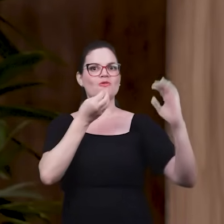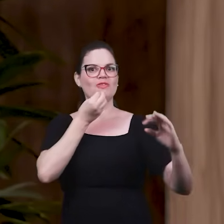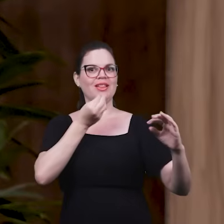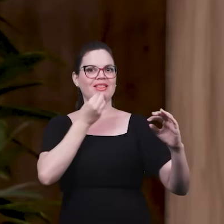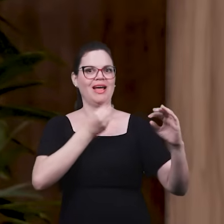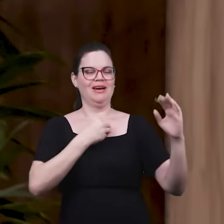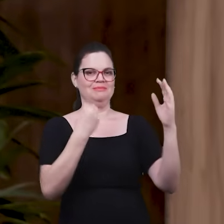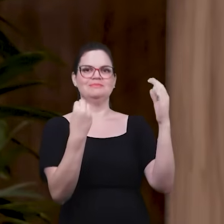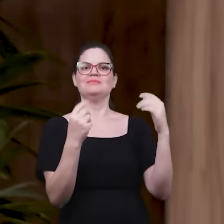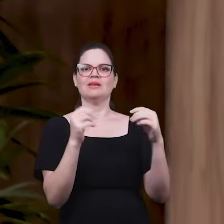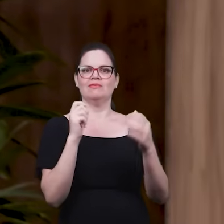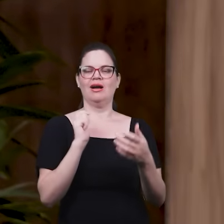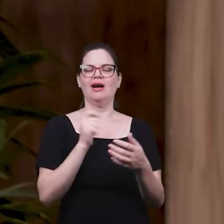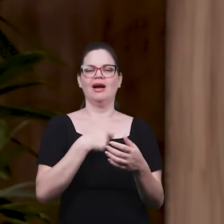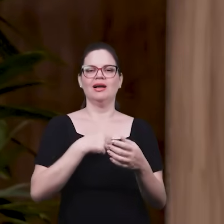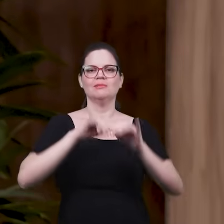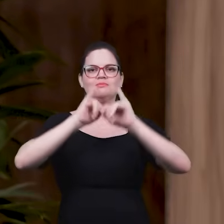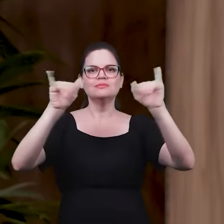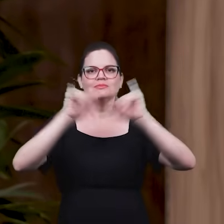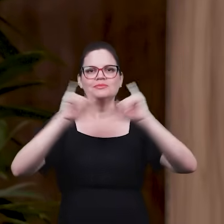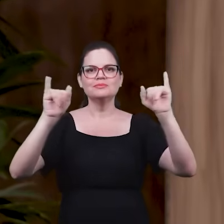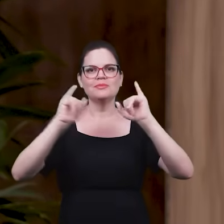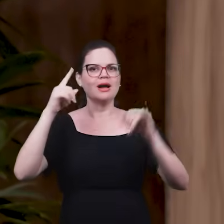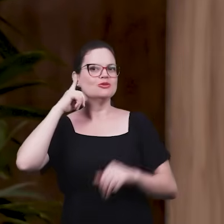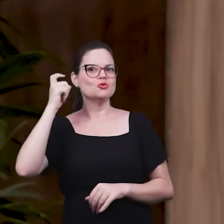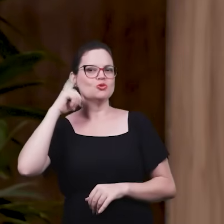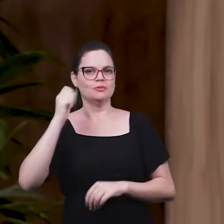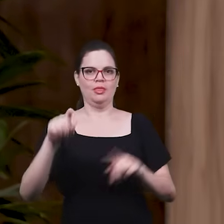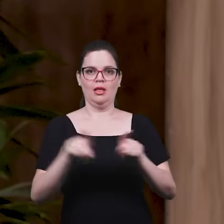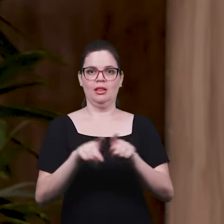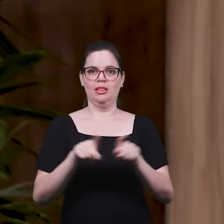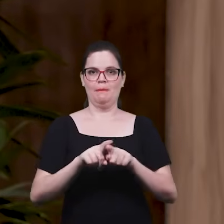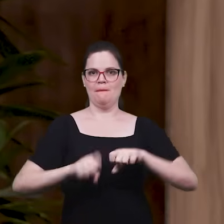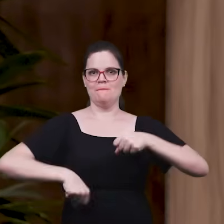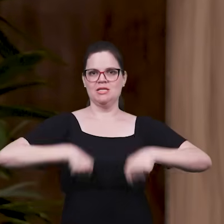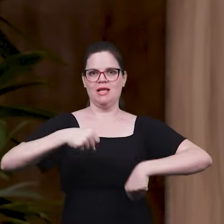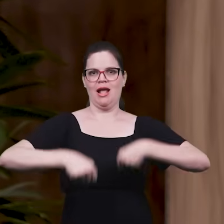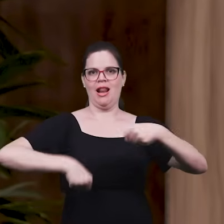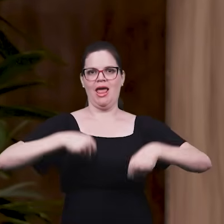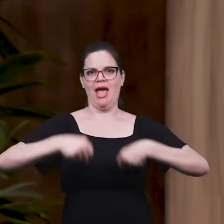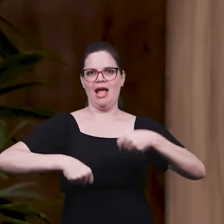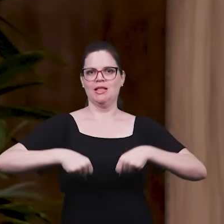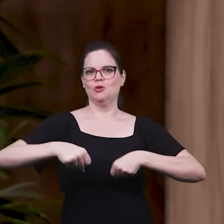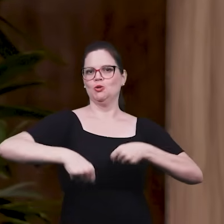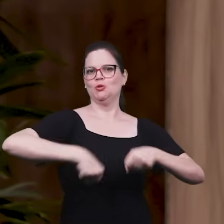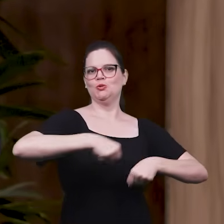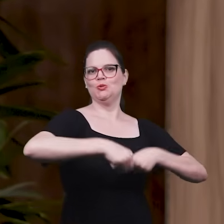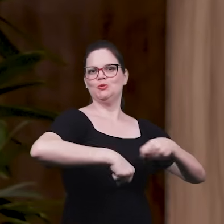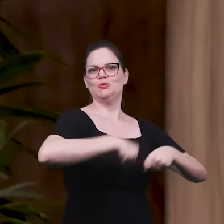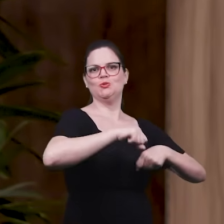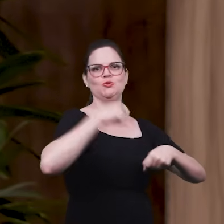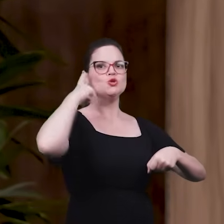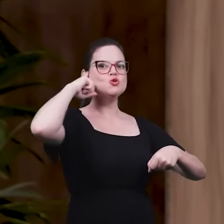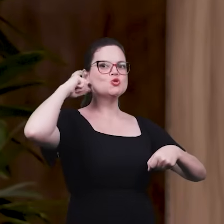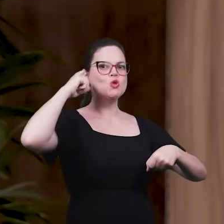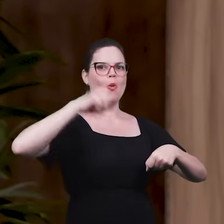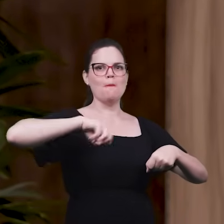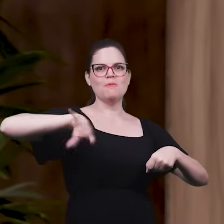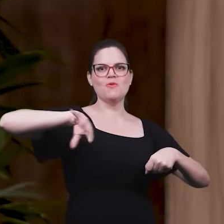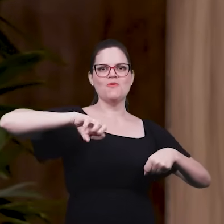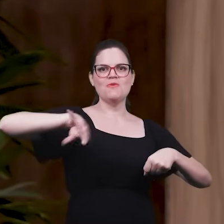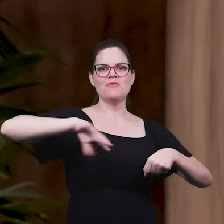rádios. Também igrejas vão colocar carros de som, bicicletas, para que eles possam passar nas